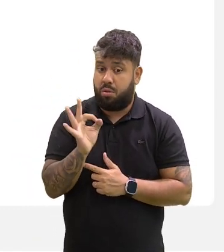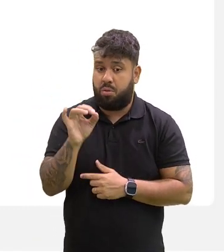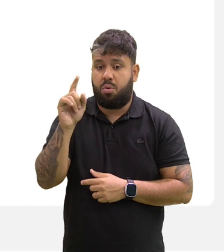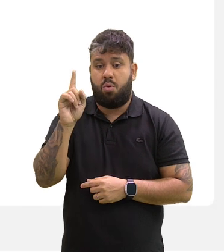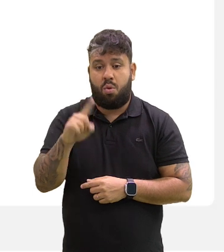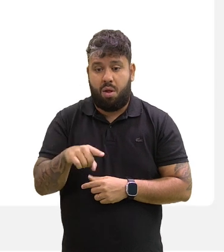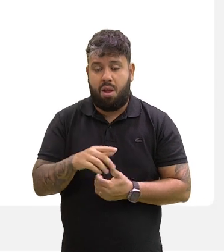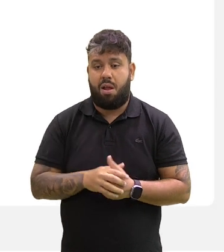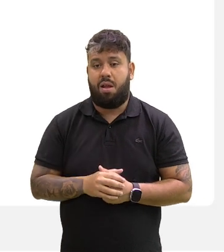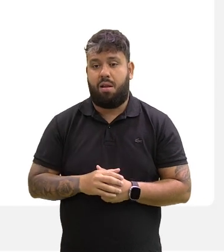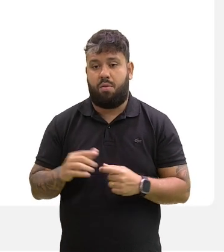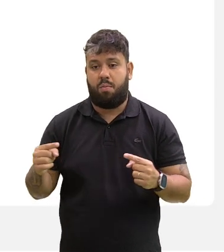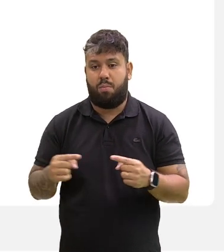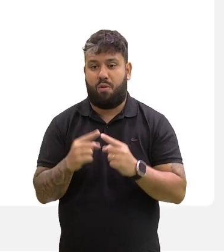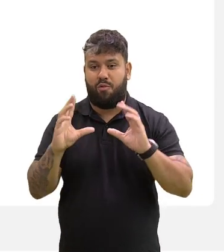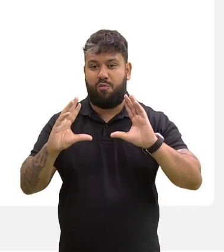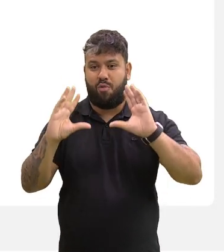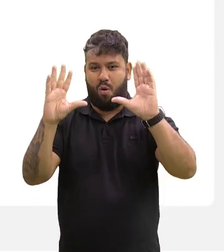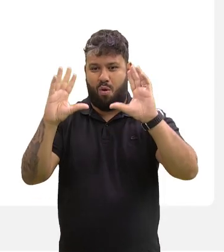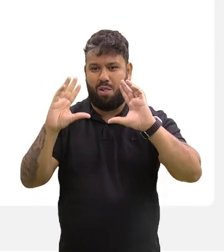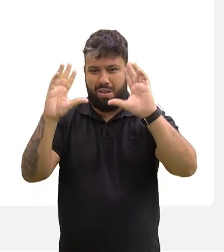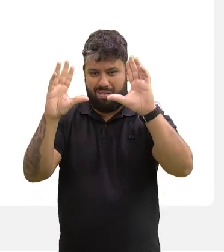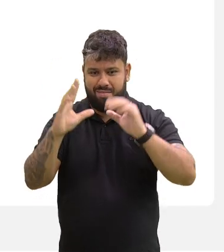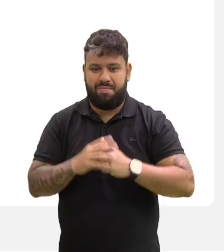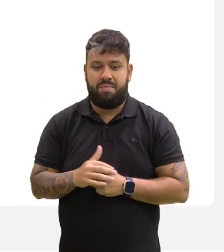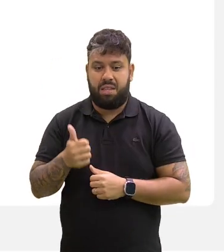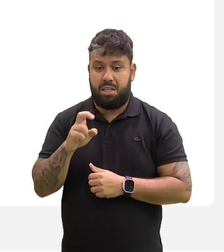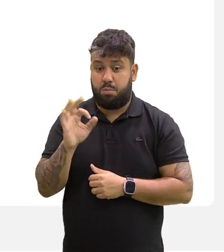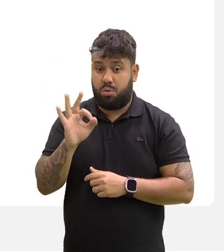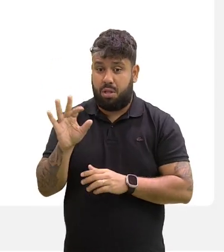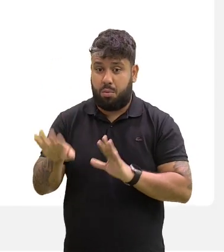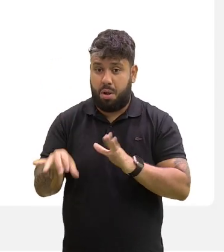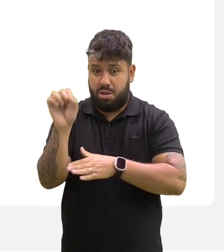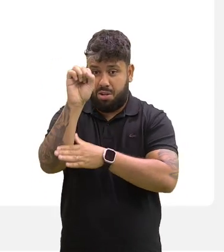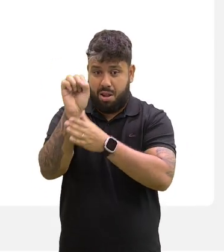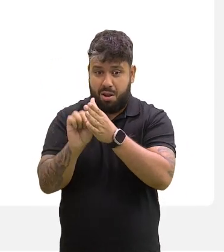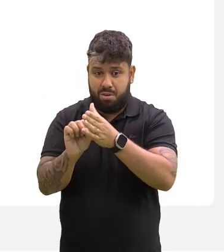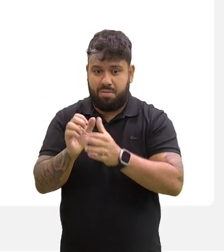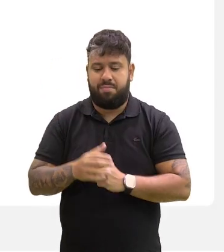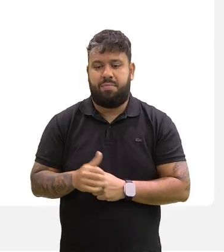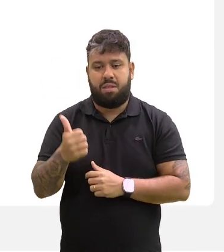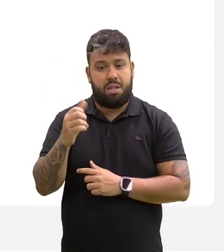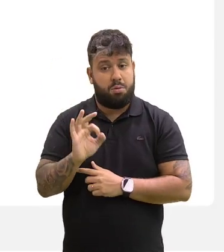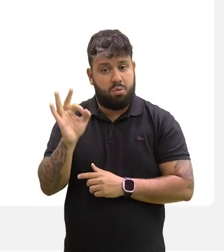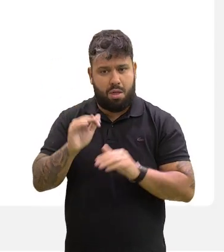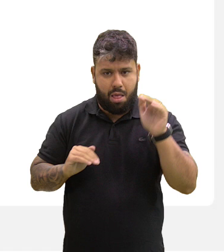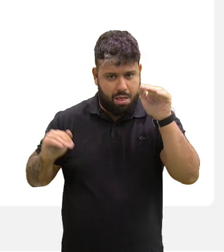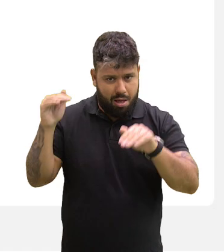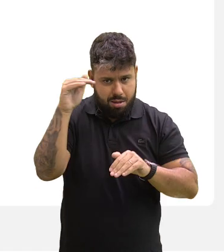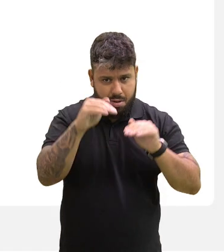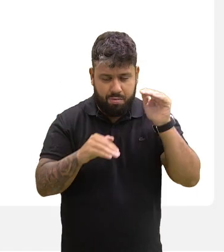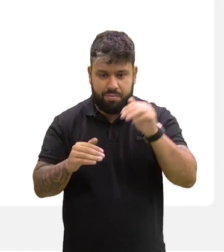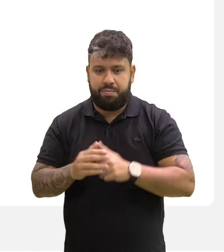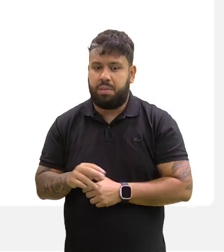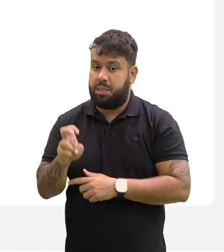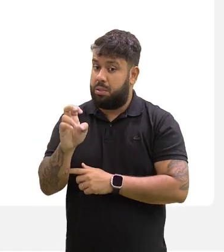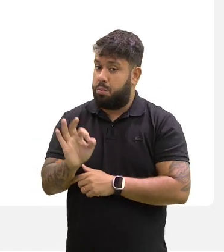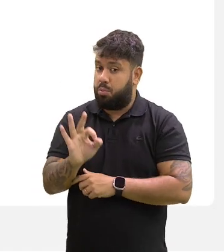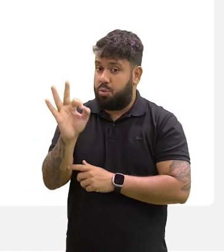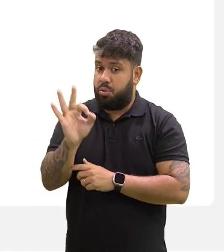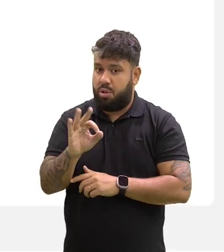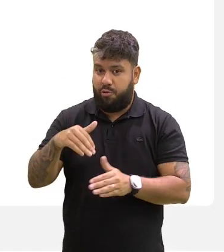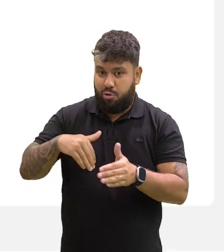gráfico que representa o pessoal que faz vôlei, nós temos 15% que faz basquete, 10% natação, 5% que